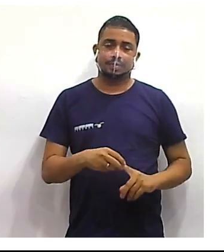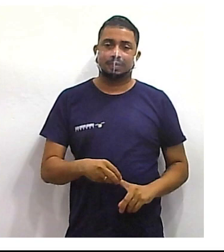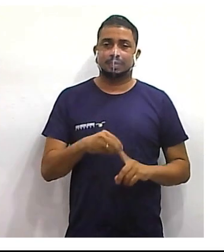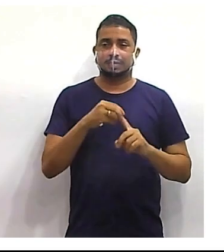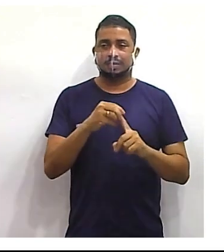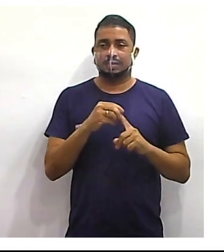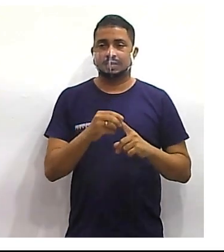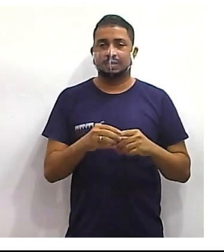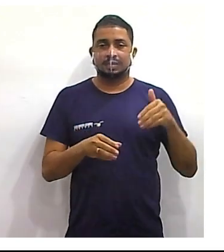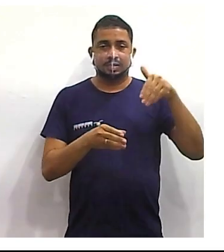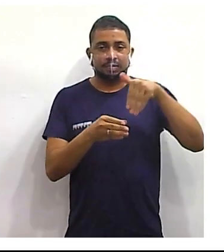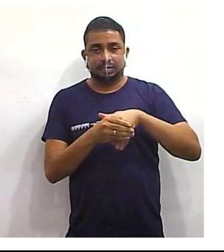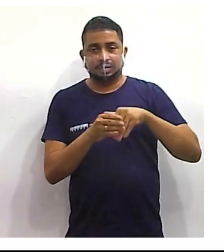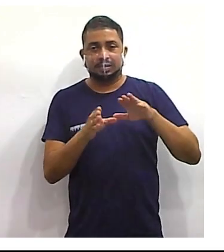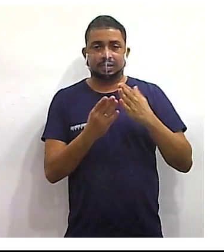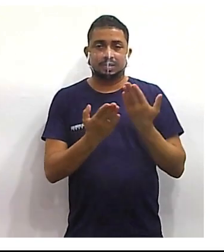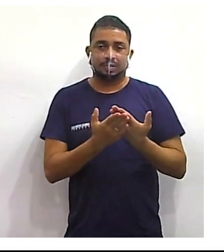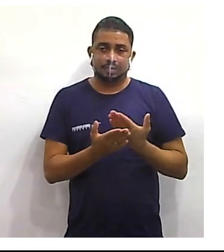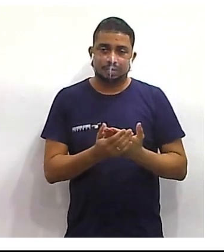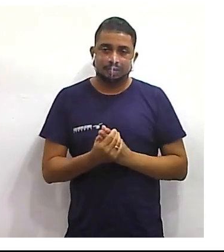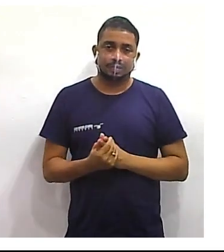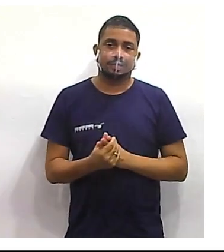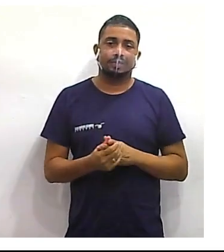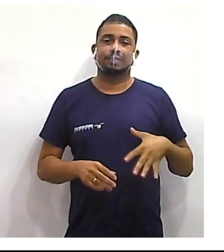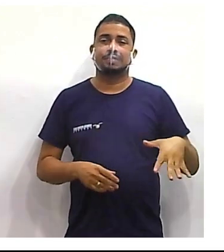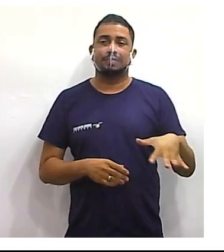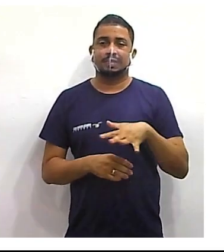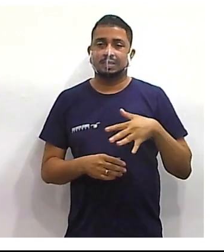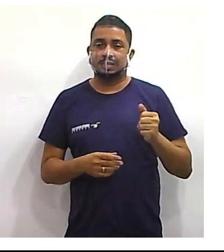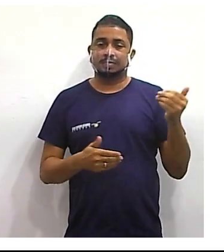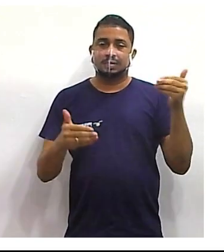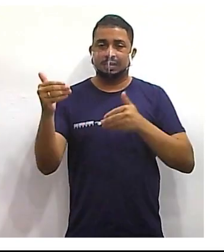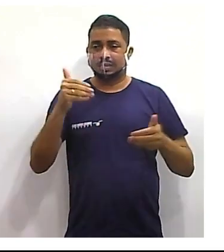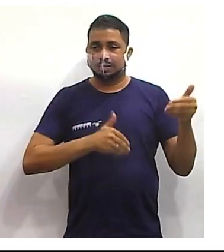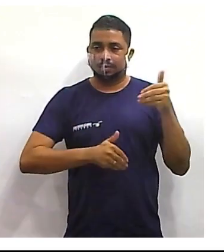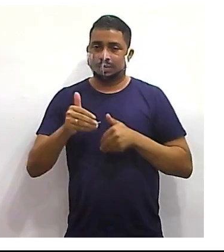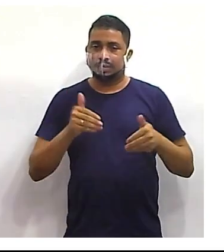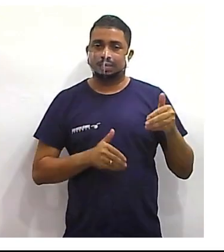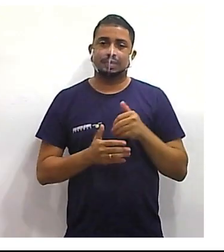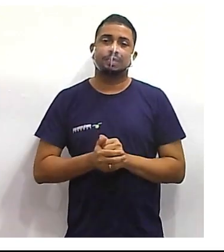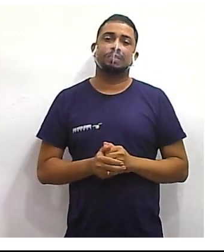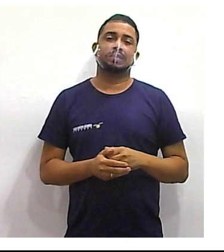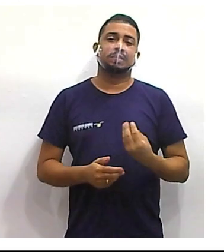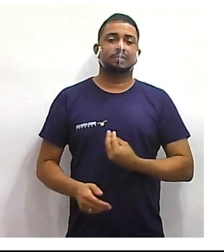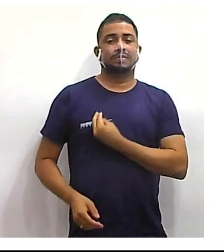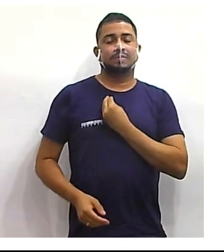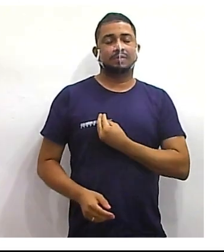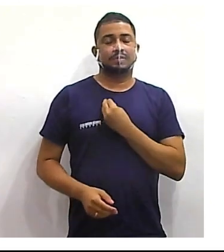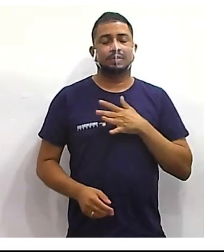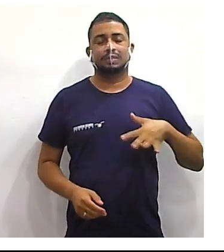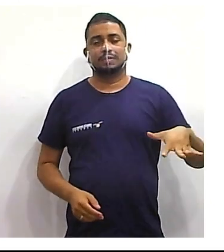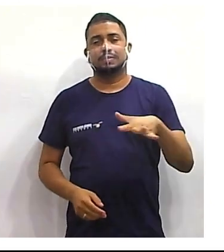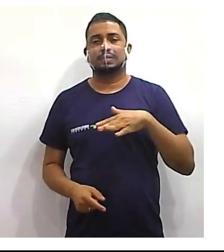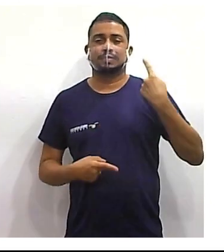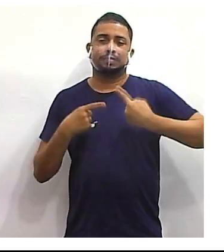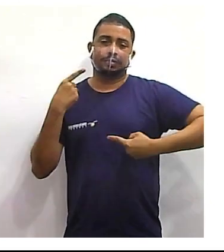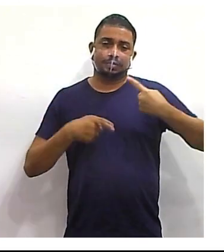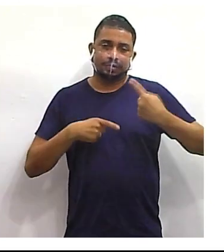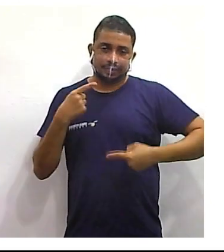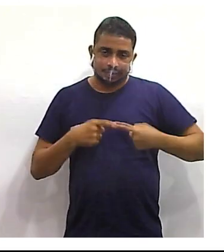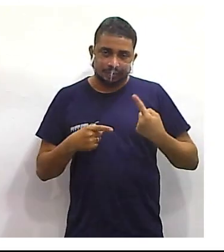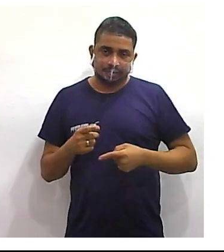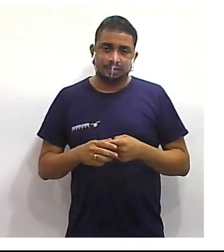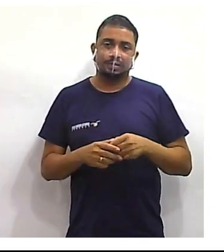é democratizar a escola, tornar um ambiente mais participativo, porque a partir da vivência desse espaço político, né, que é o